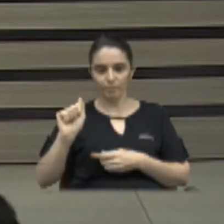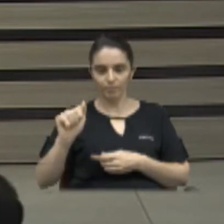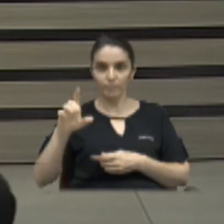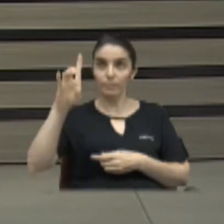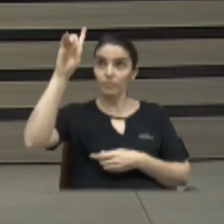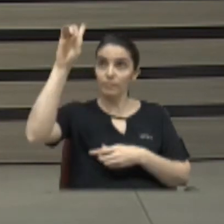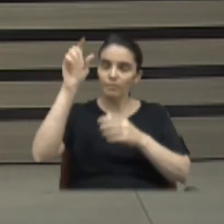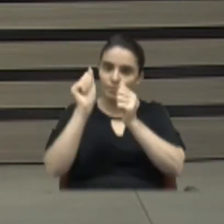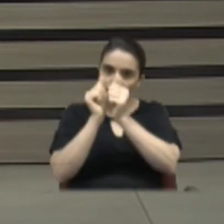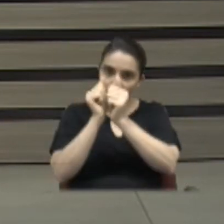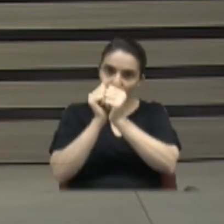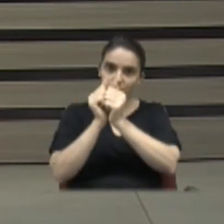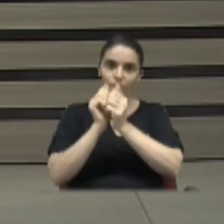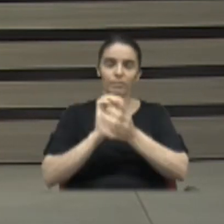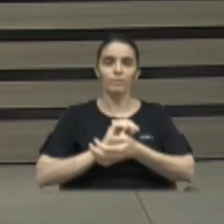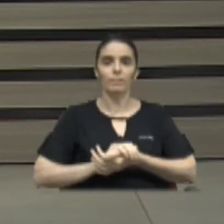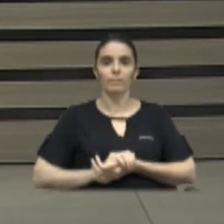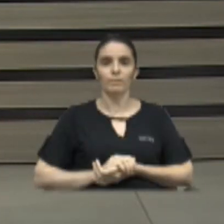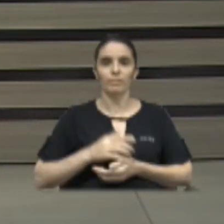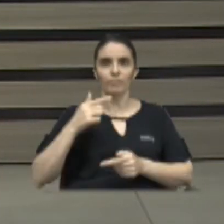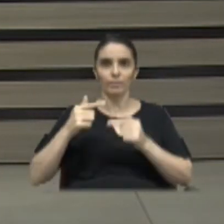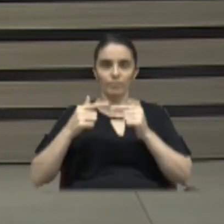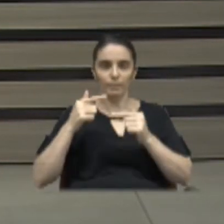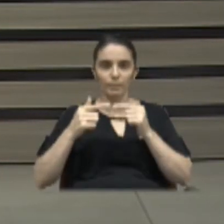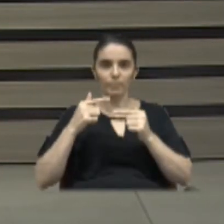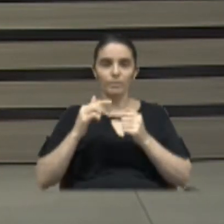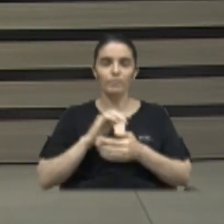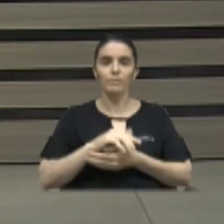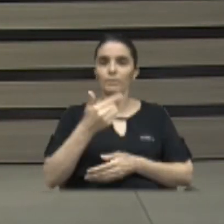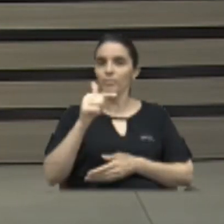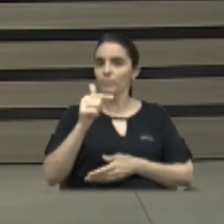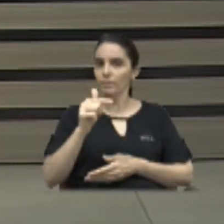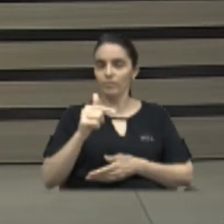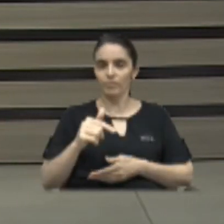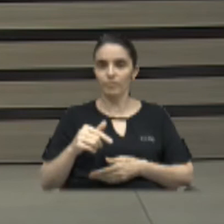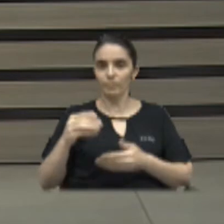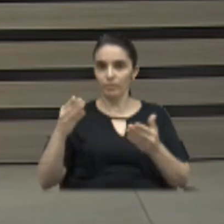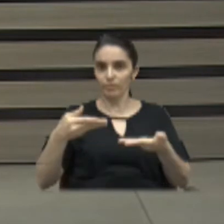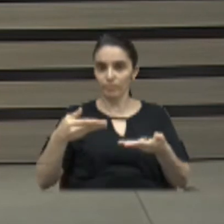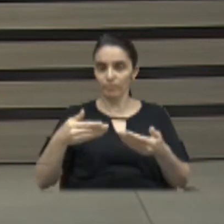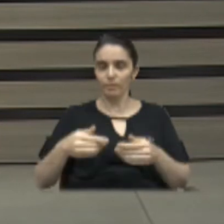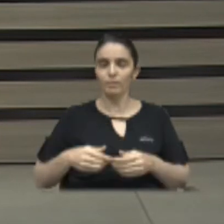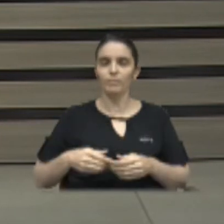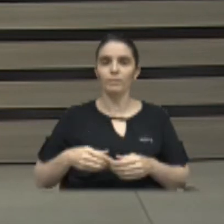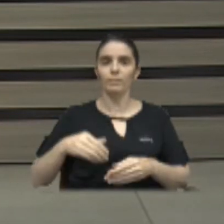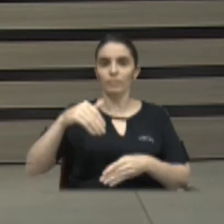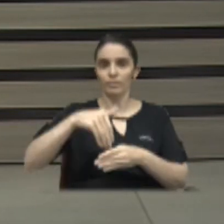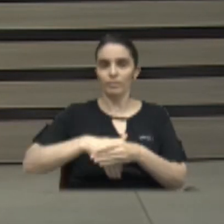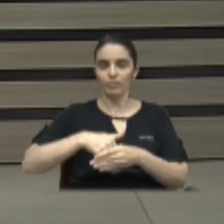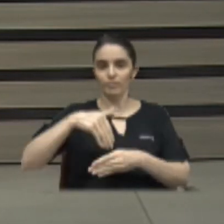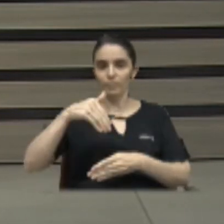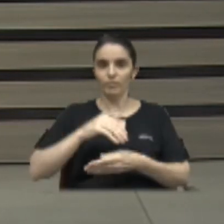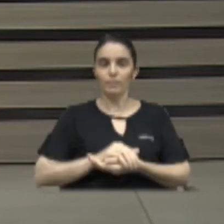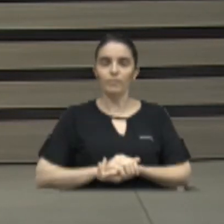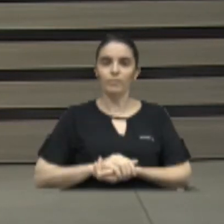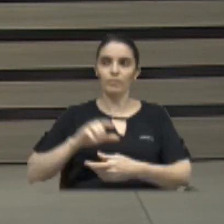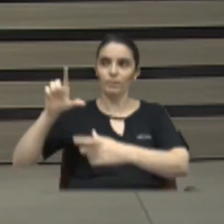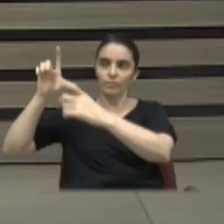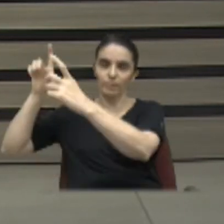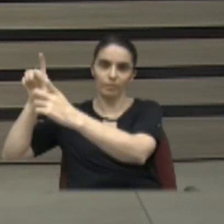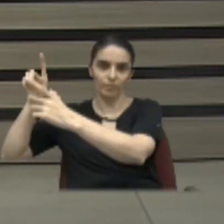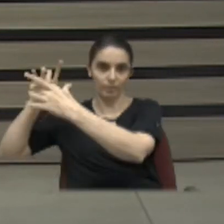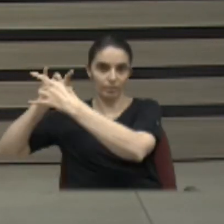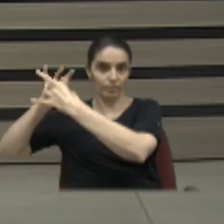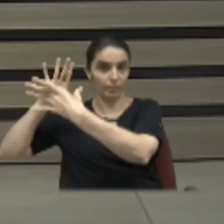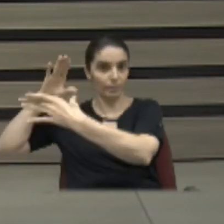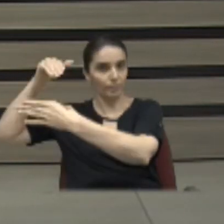tenha, Paulinho. Continue a discussão. Não havendo a moção 27, ela vai à votação e o painel de votação